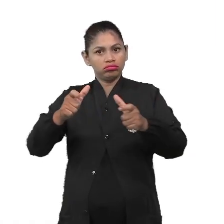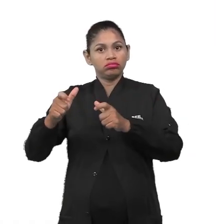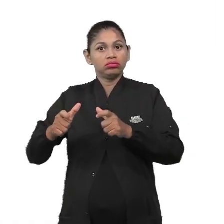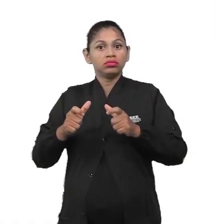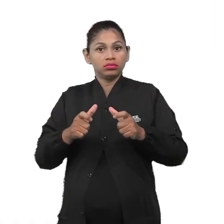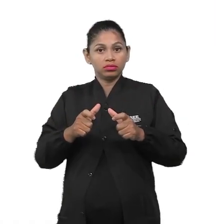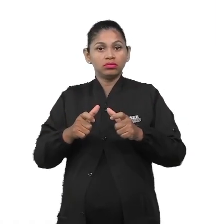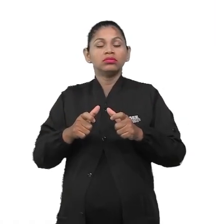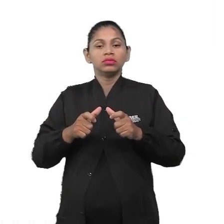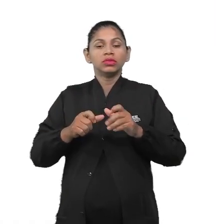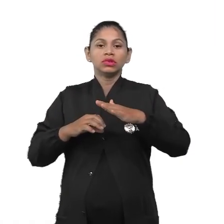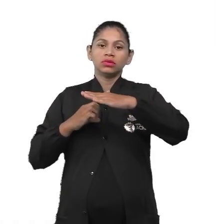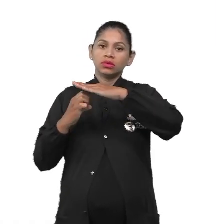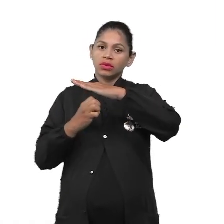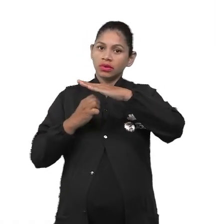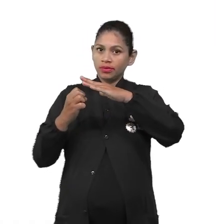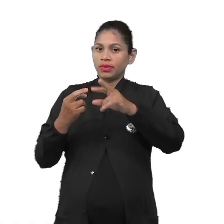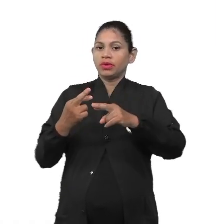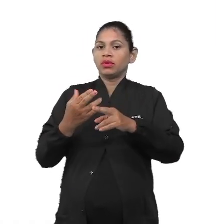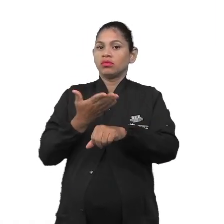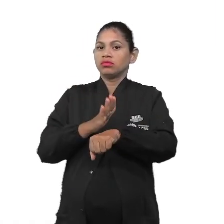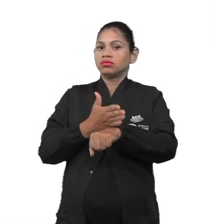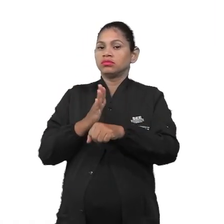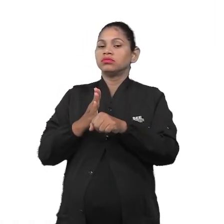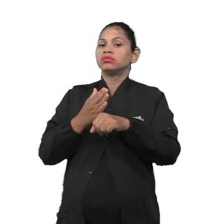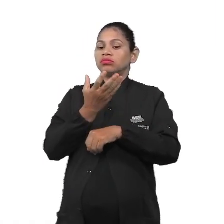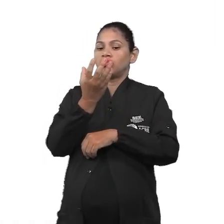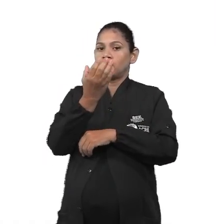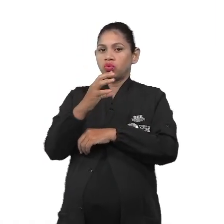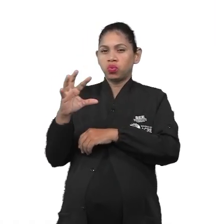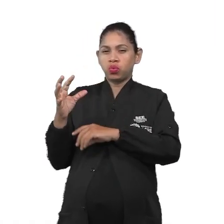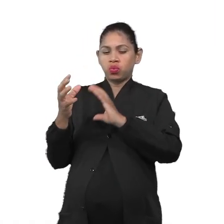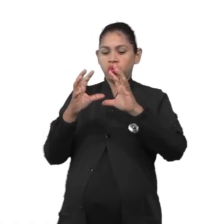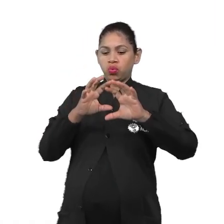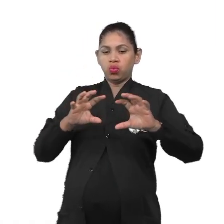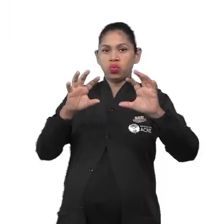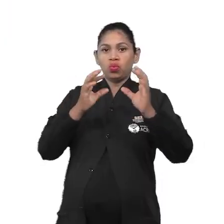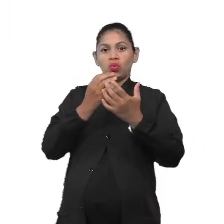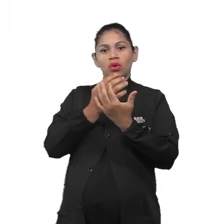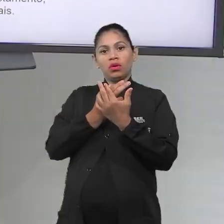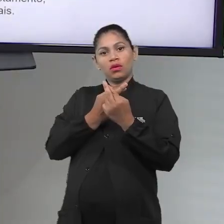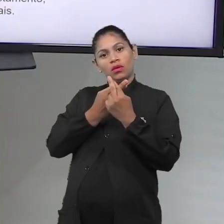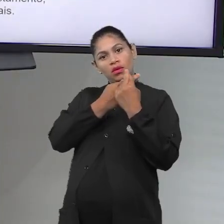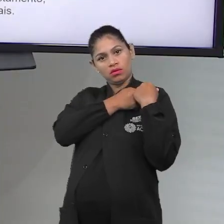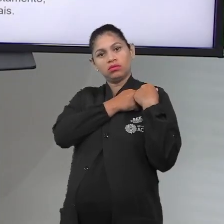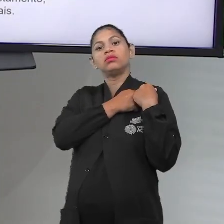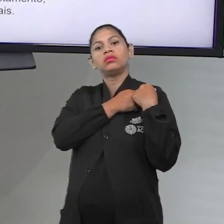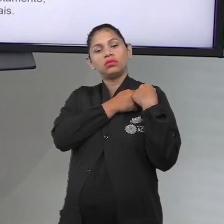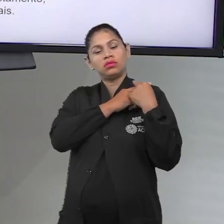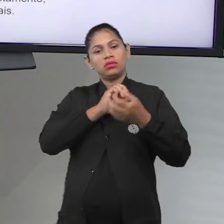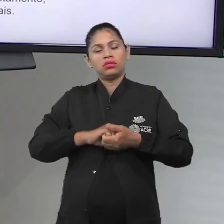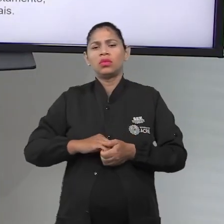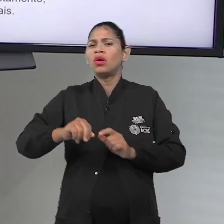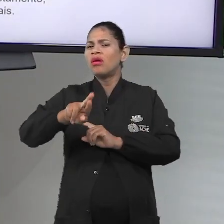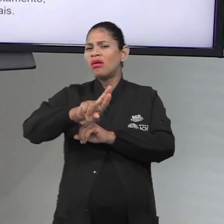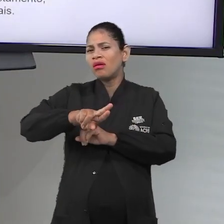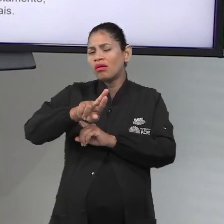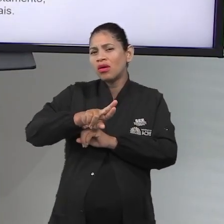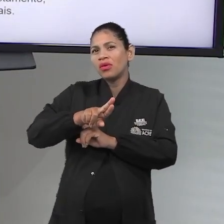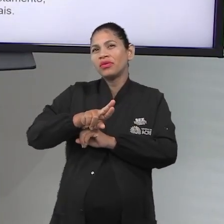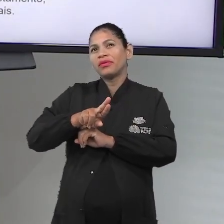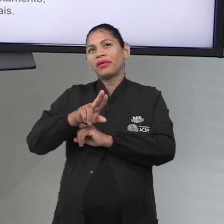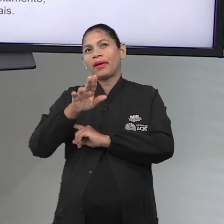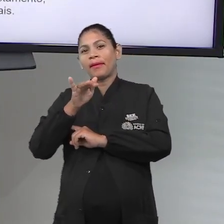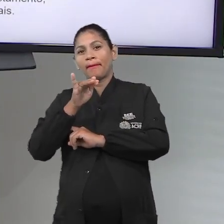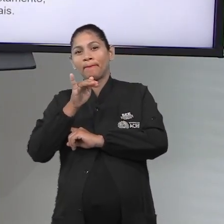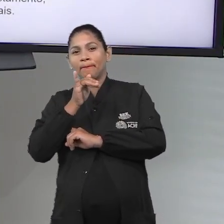e de empresas com práticas ambientais éticas. Você imagina utilizar aquele perfume